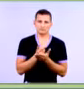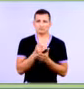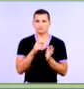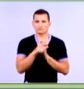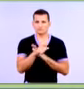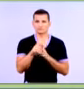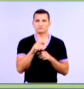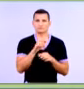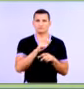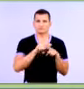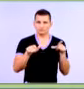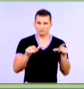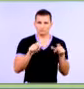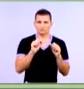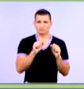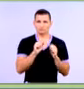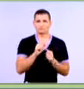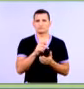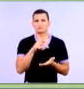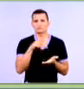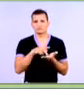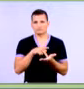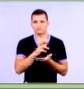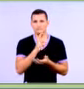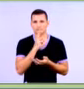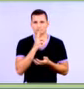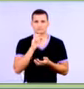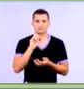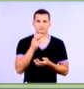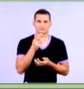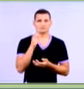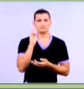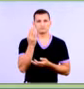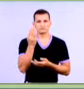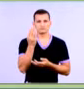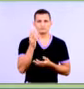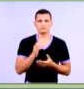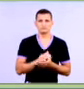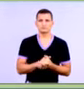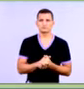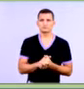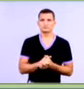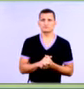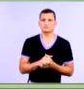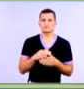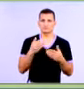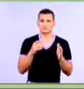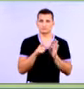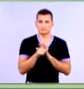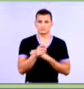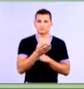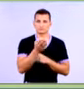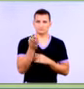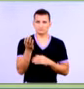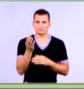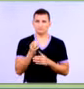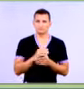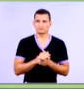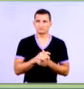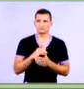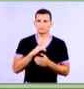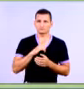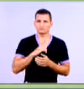vazia. Pode ser a resposta verdade ou a resposta pode ser o quê? Falso. Então eu pergunto para vocês, olha, eu tenho